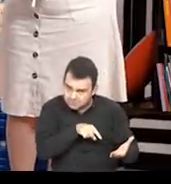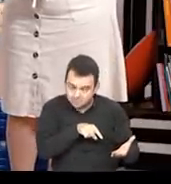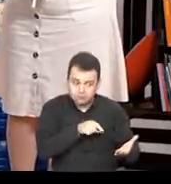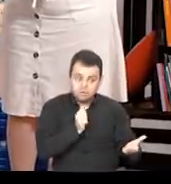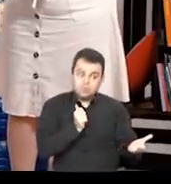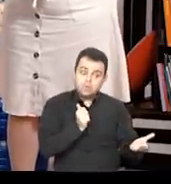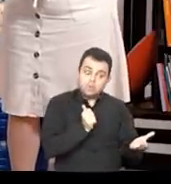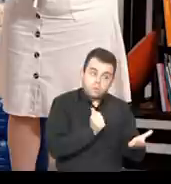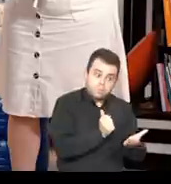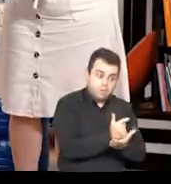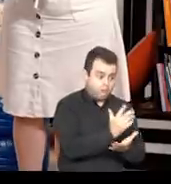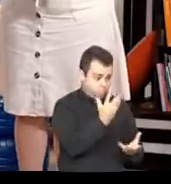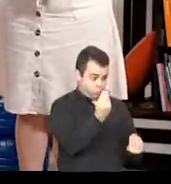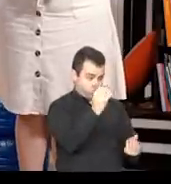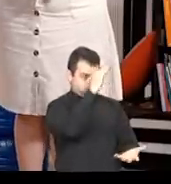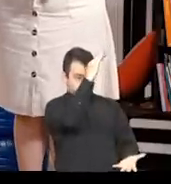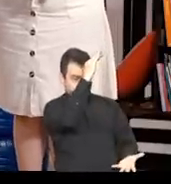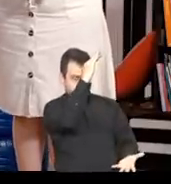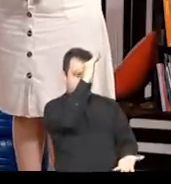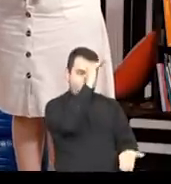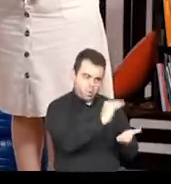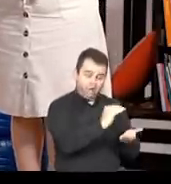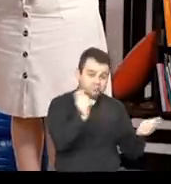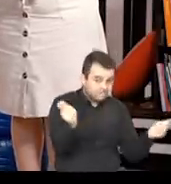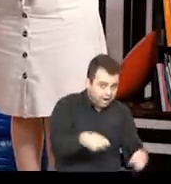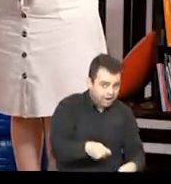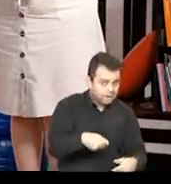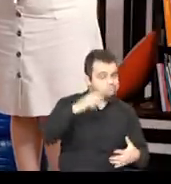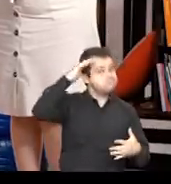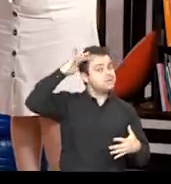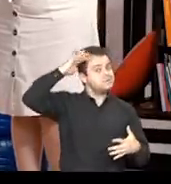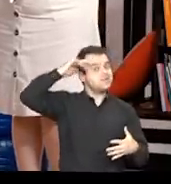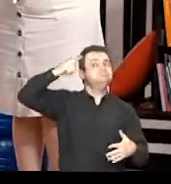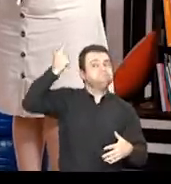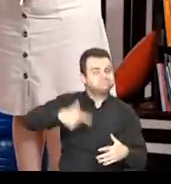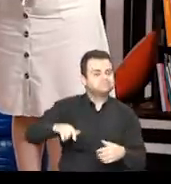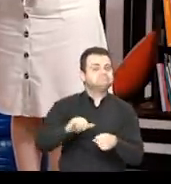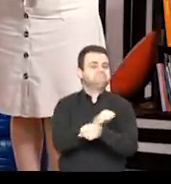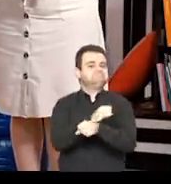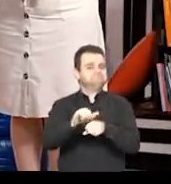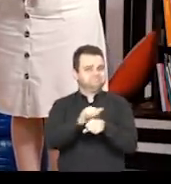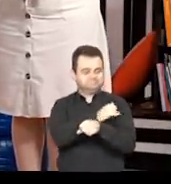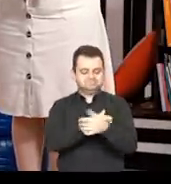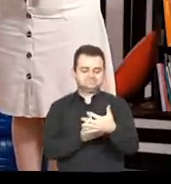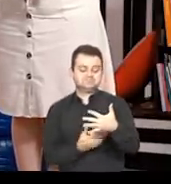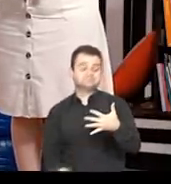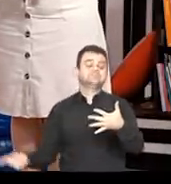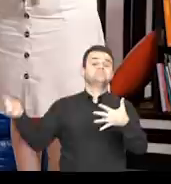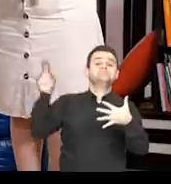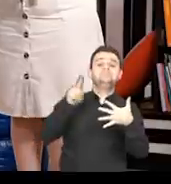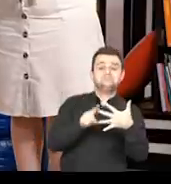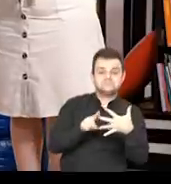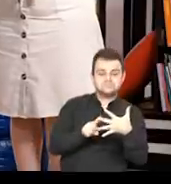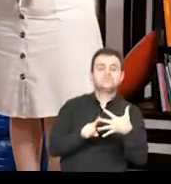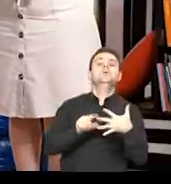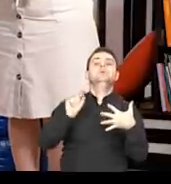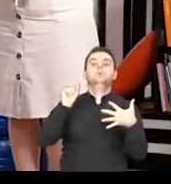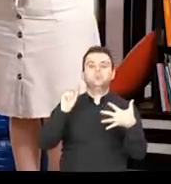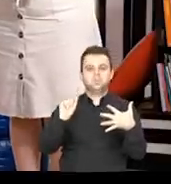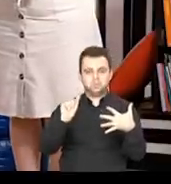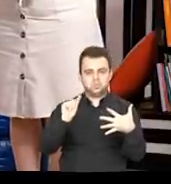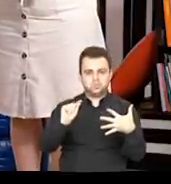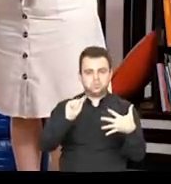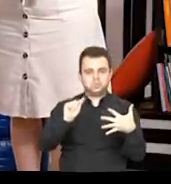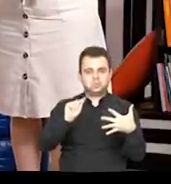comprar nessa quantidade? Vamos pensar então? E depois de repensar, vem o terceiro R, que